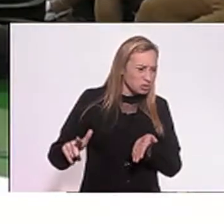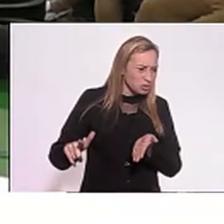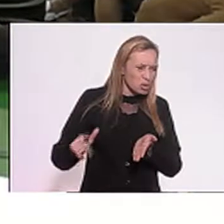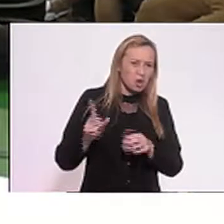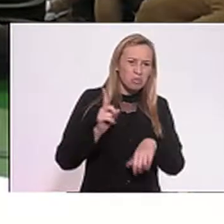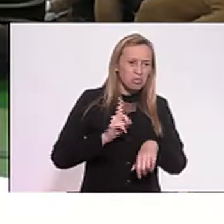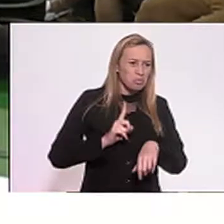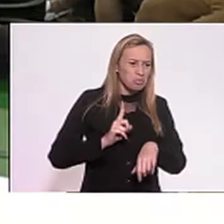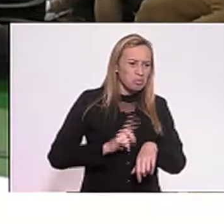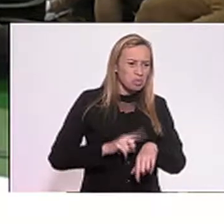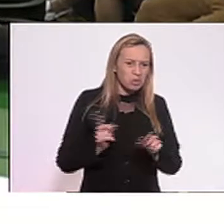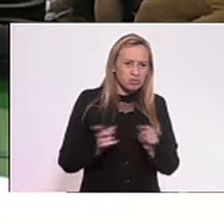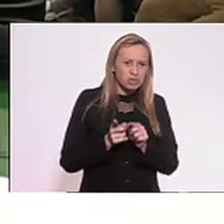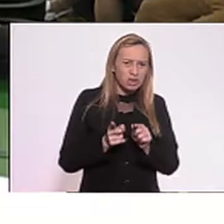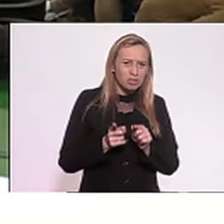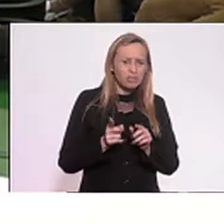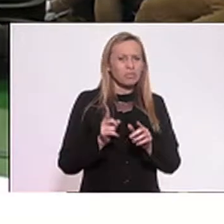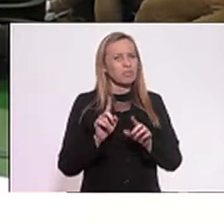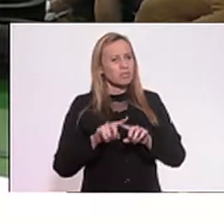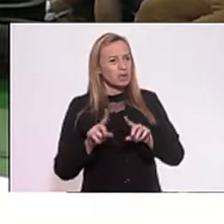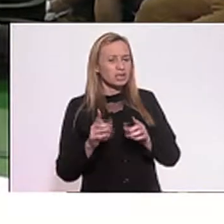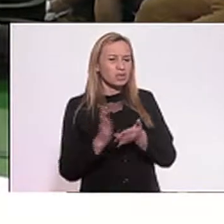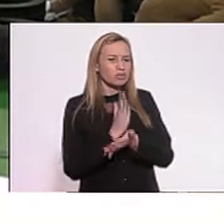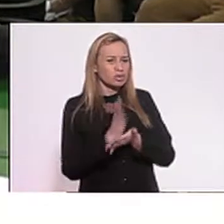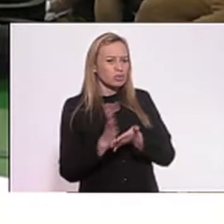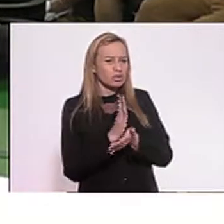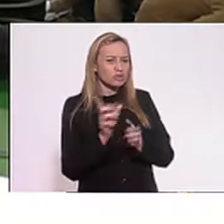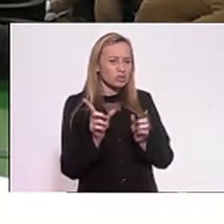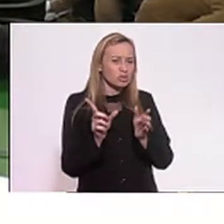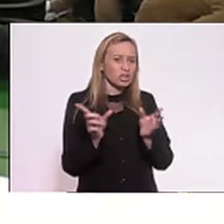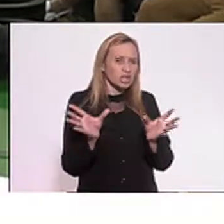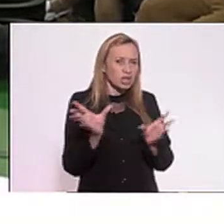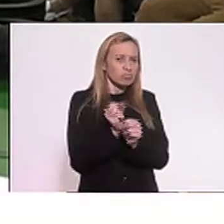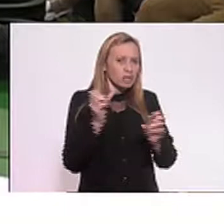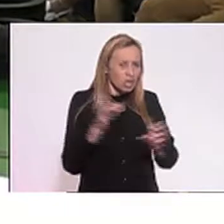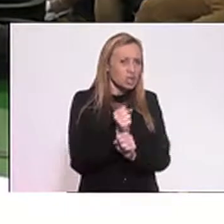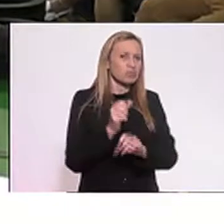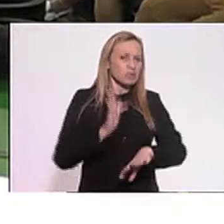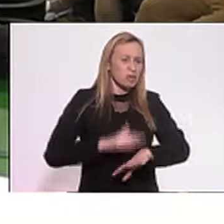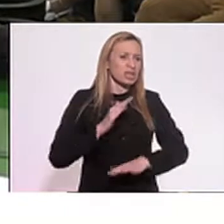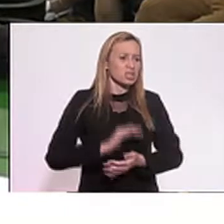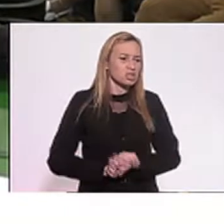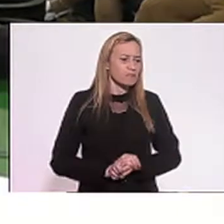também, mas alguma coisa a gente ainda vai ter que dar uma enxugada.